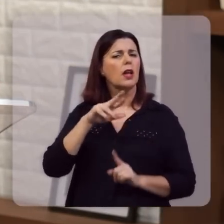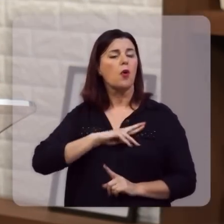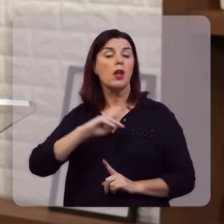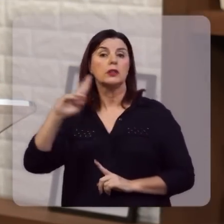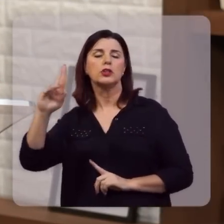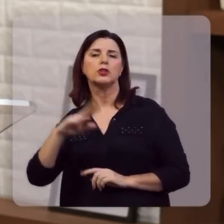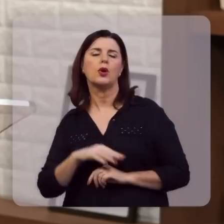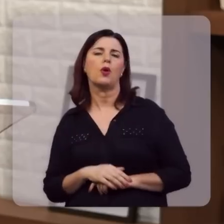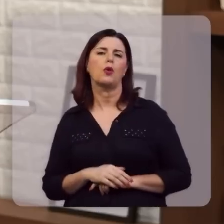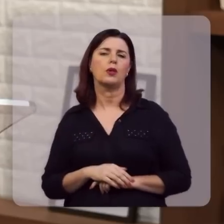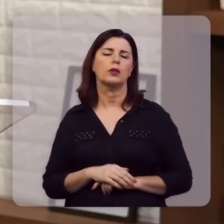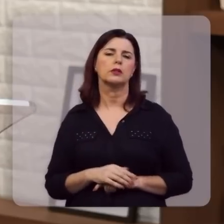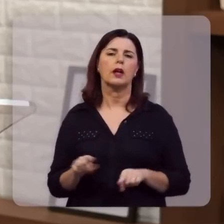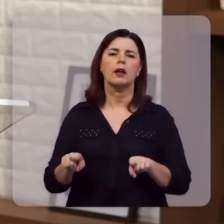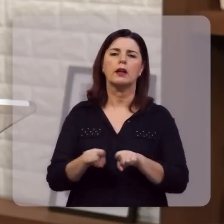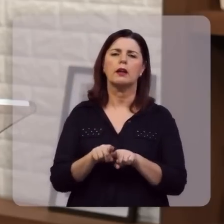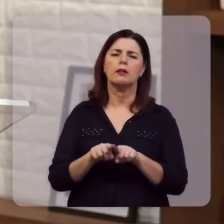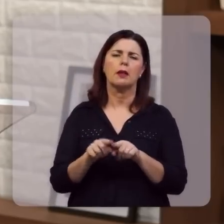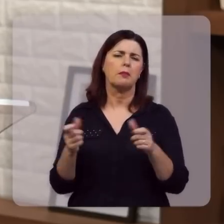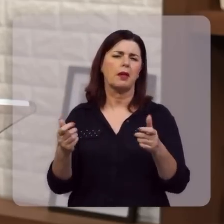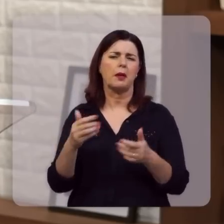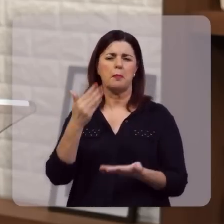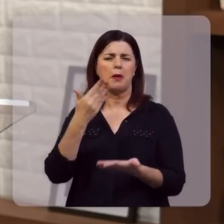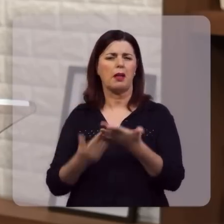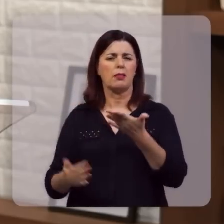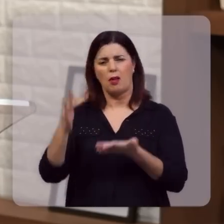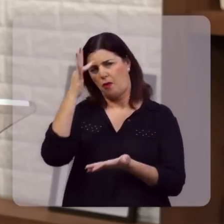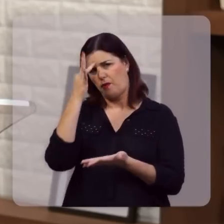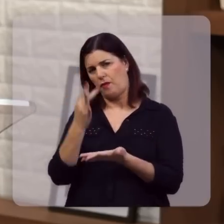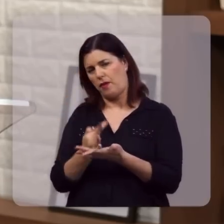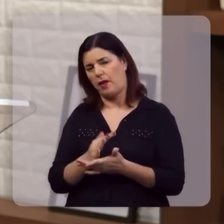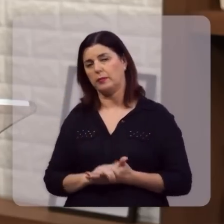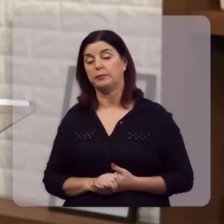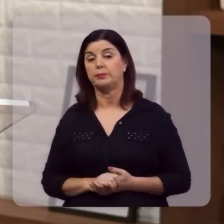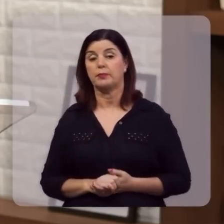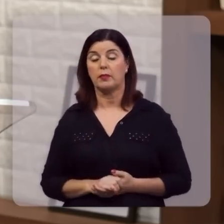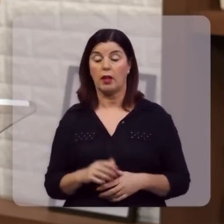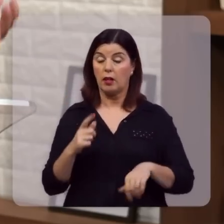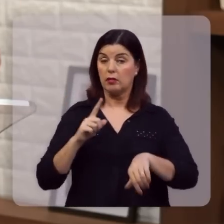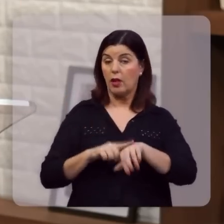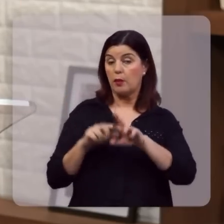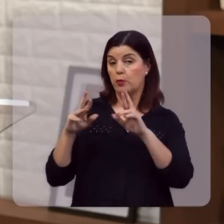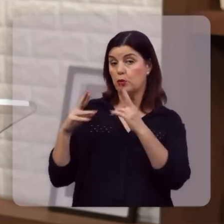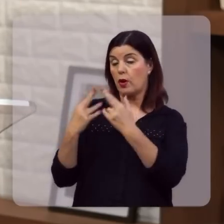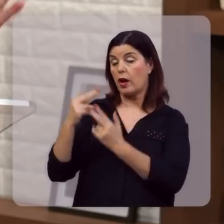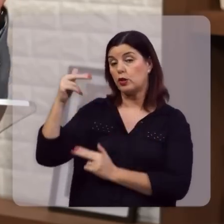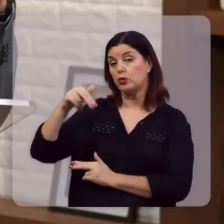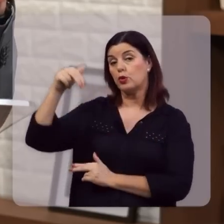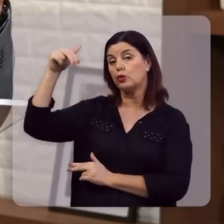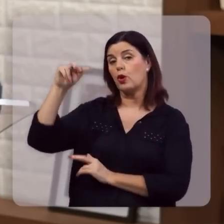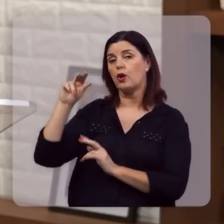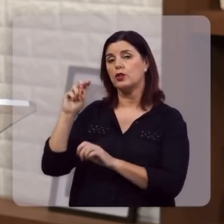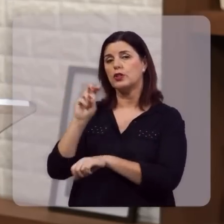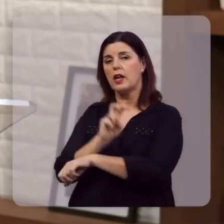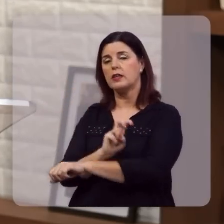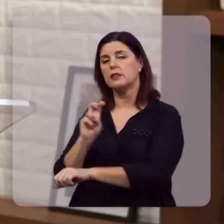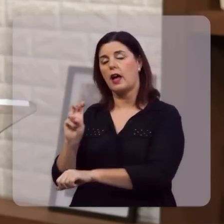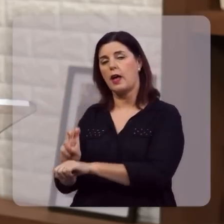religiosa e também de apostasia. Era o tempo do reino do norte, o reino de